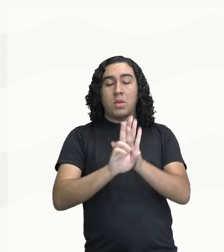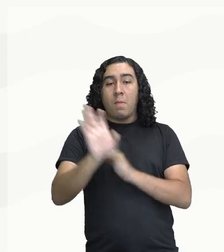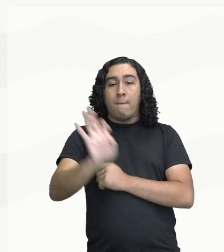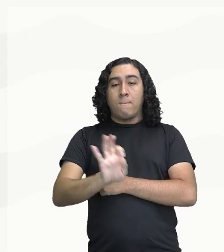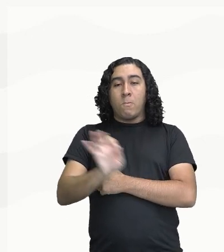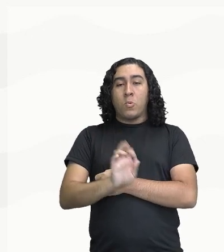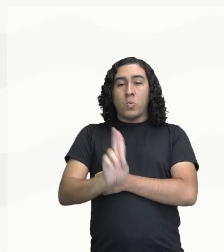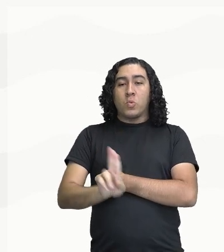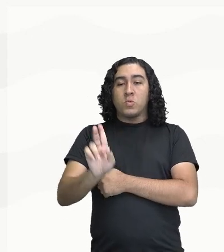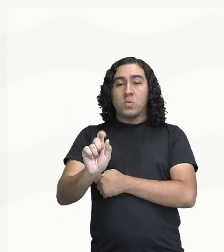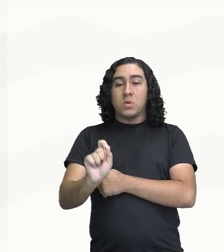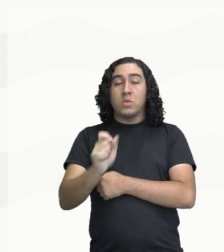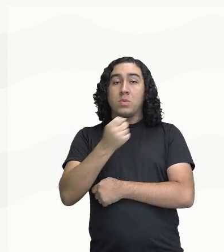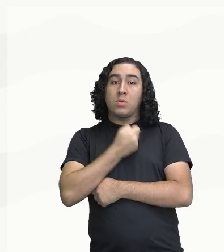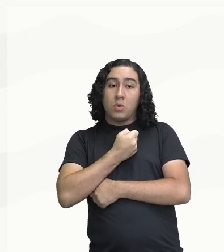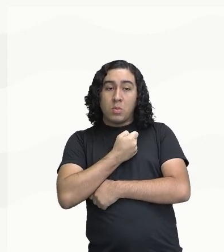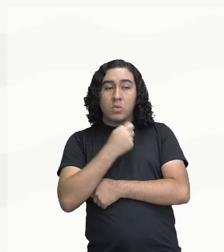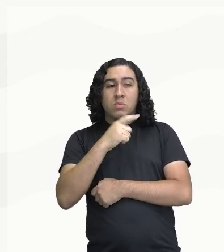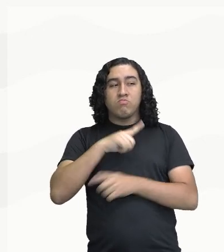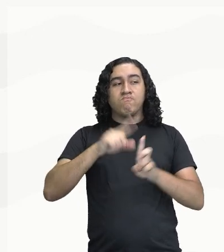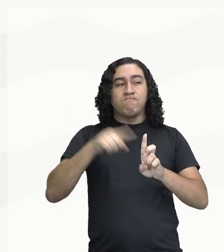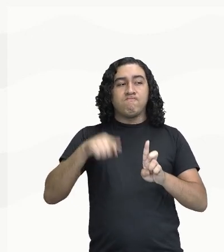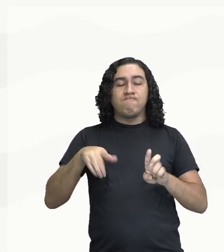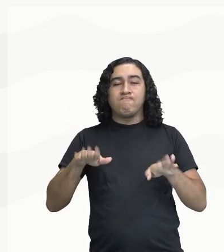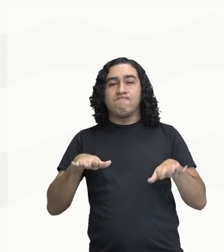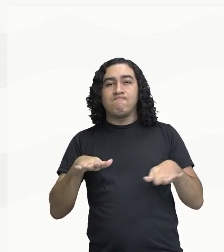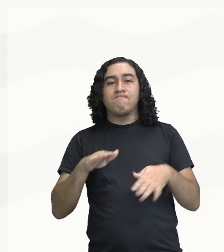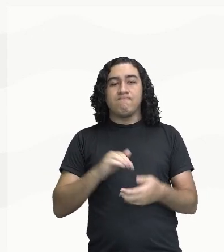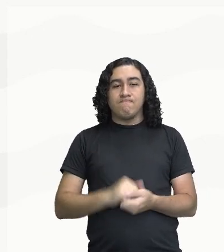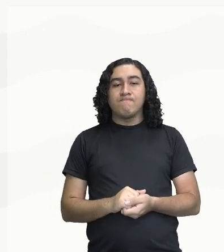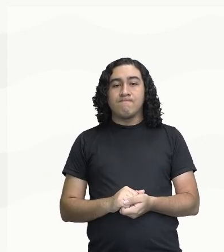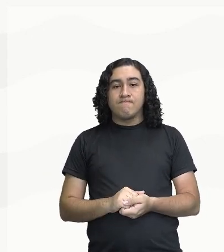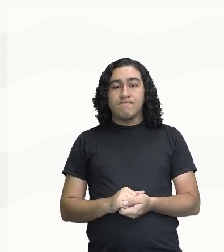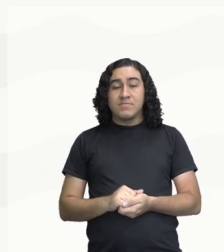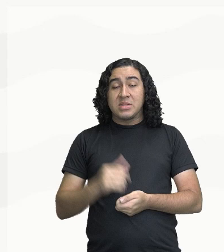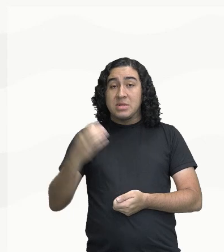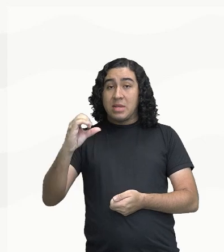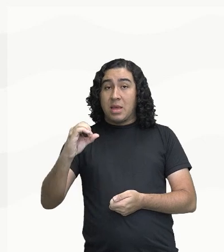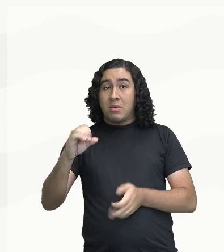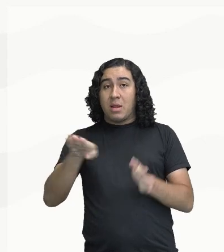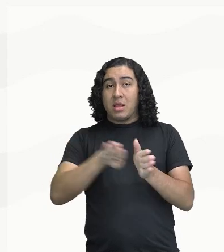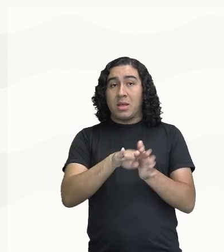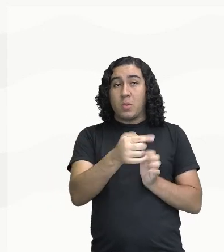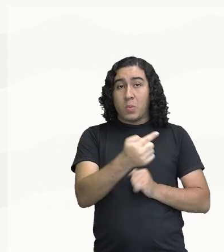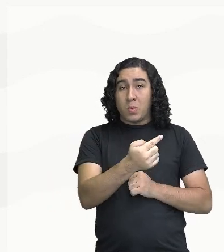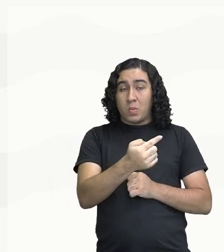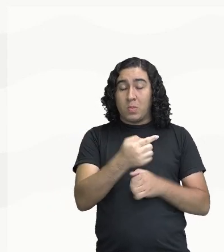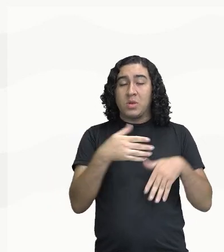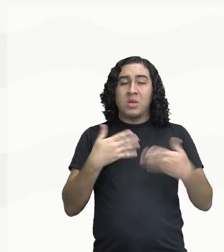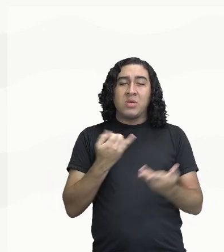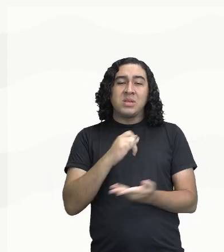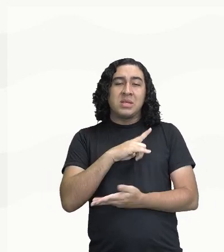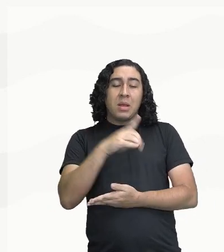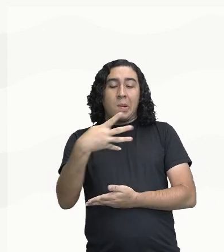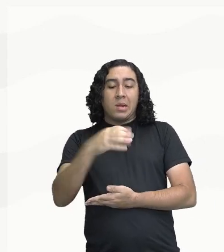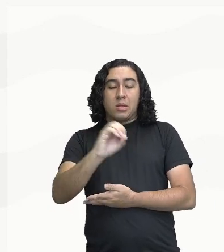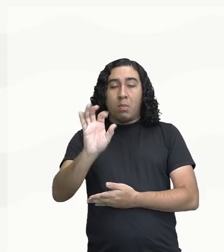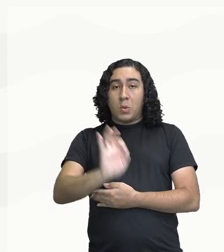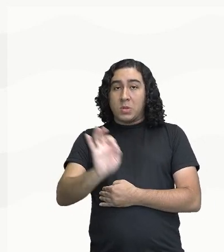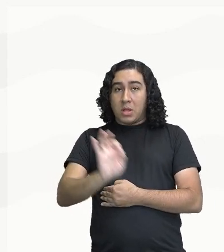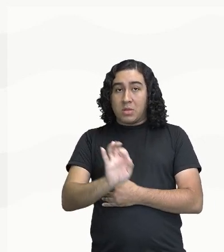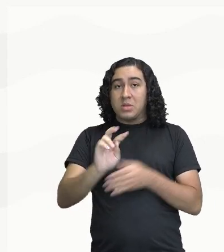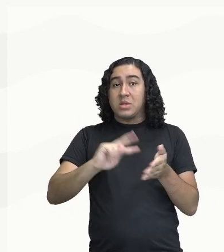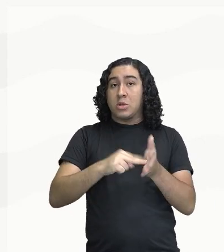porcentagem são números que variam entre 0 até 1. Então, se eu tenho 40%,